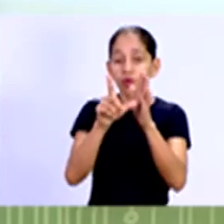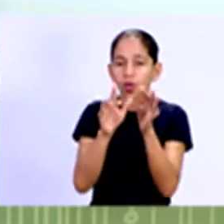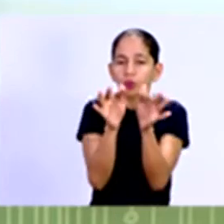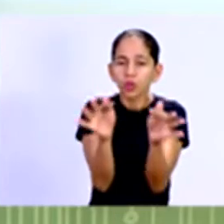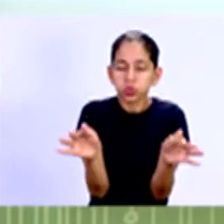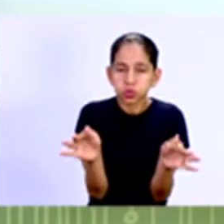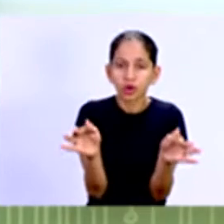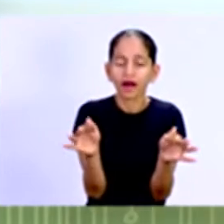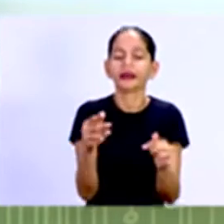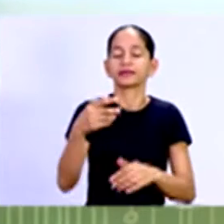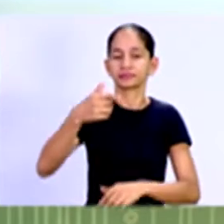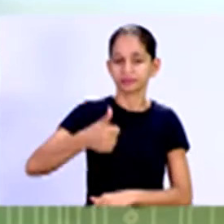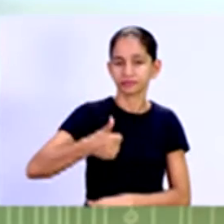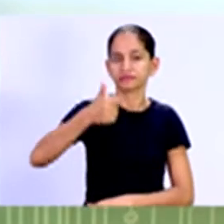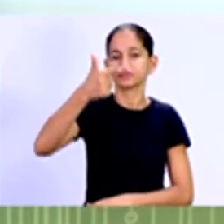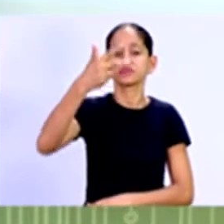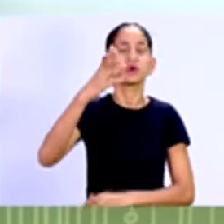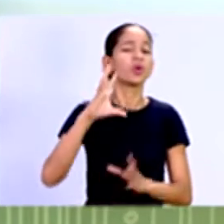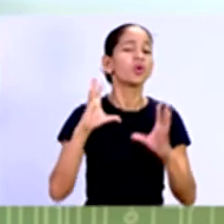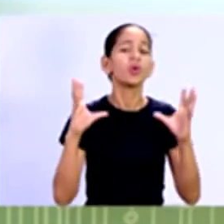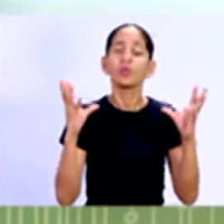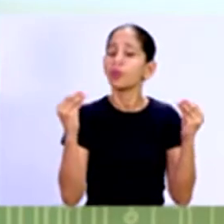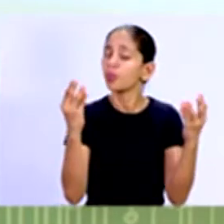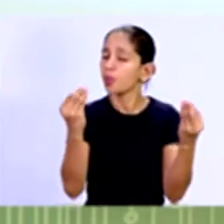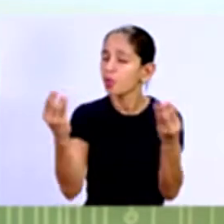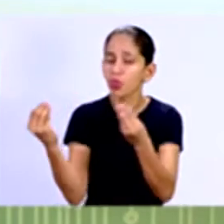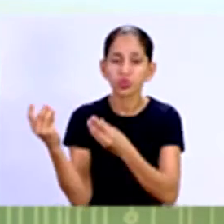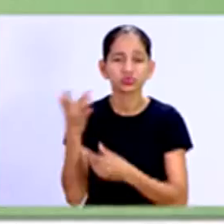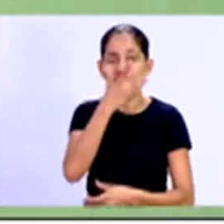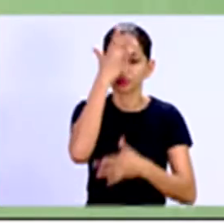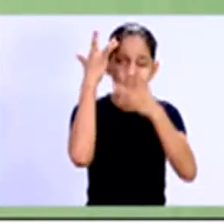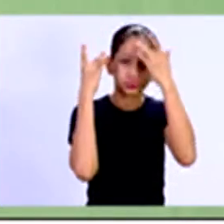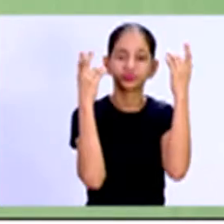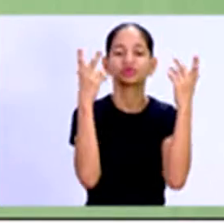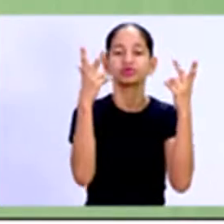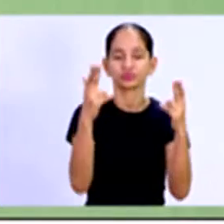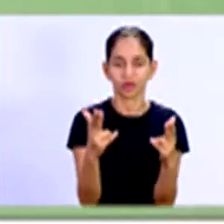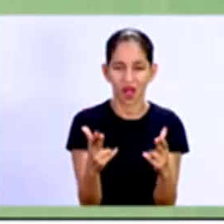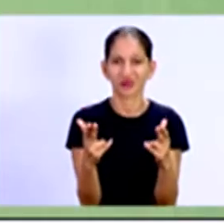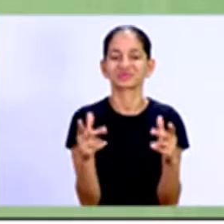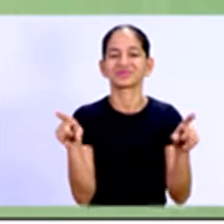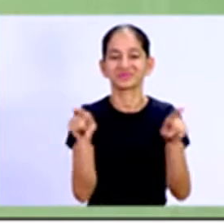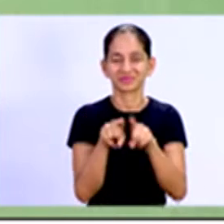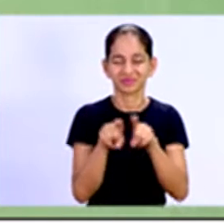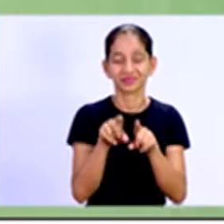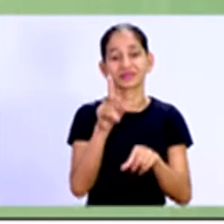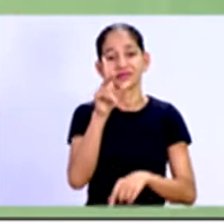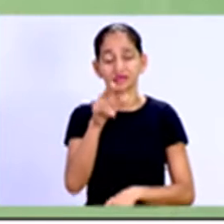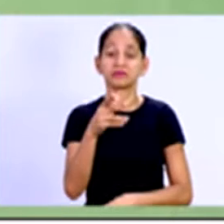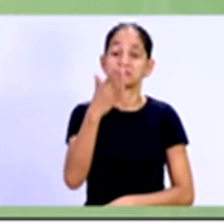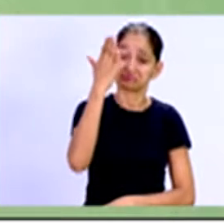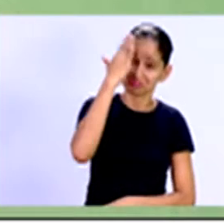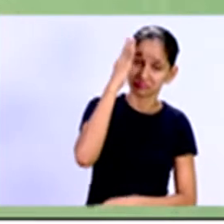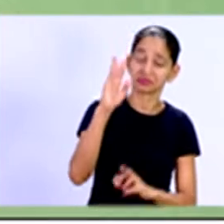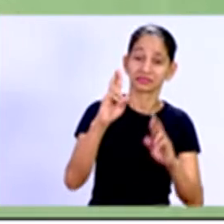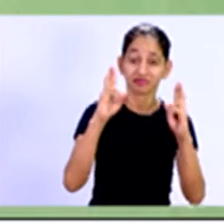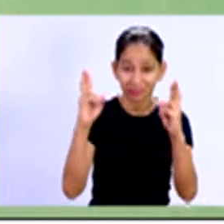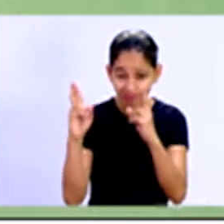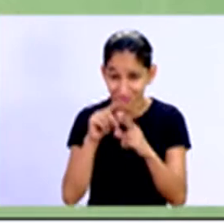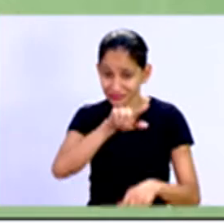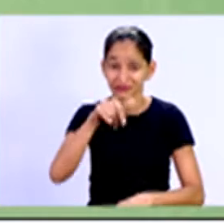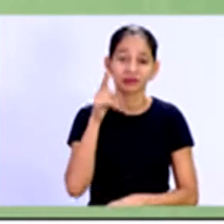nível em que a maioria de nós se encontra, né? Esse nível pré-convencional. Pelo menos a gente espera que seja